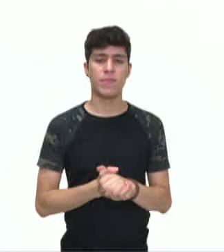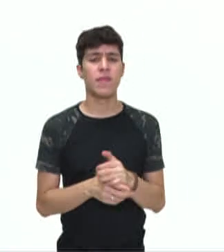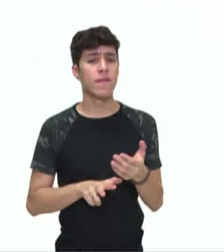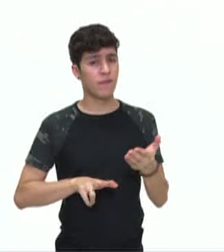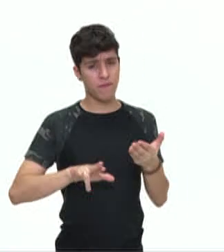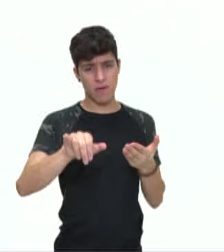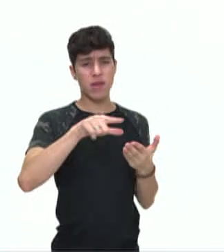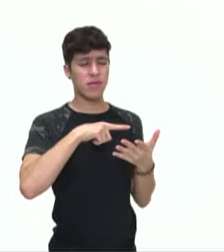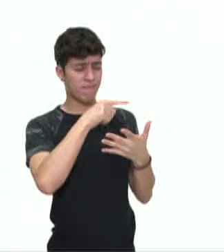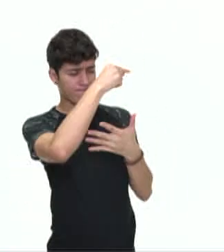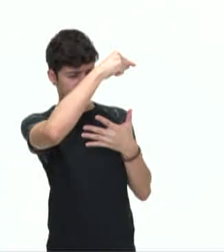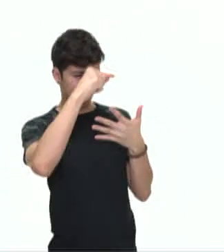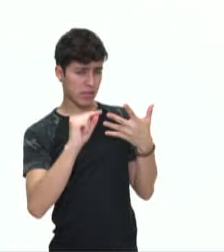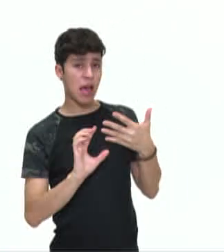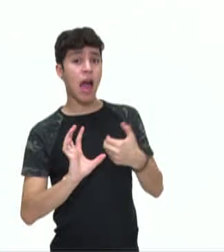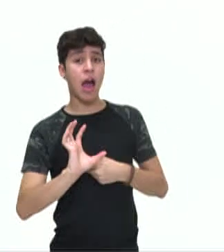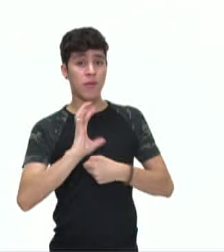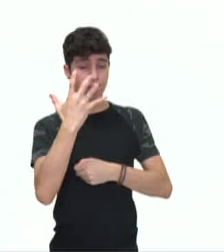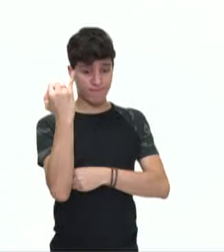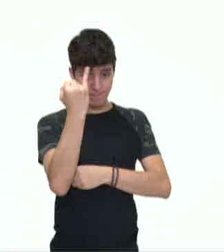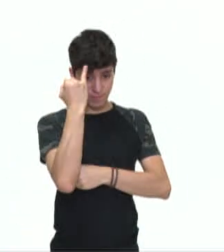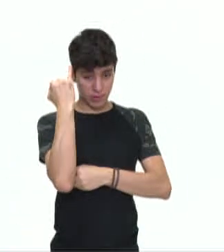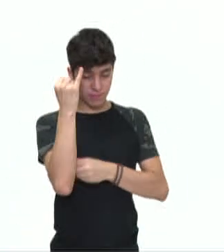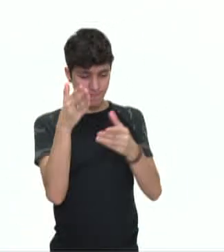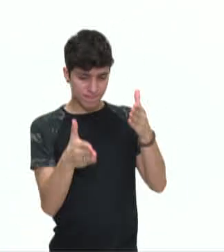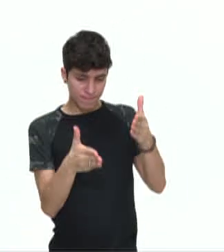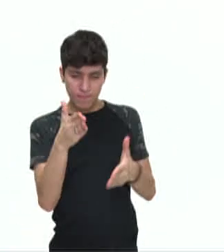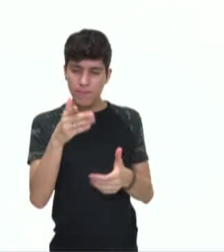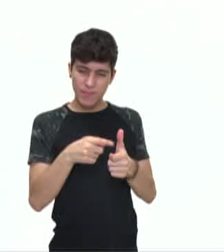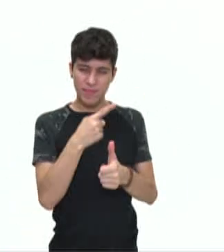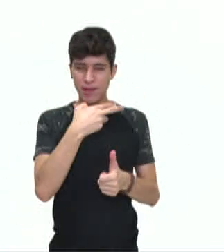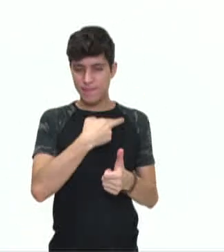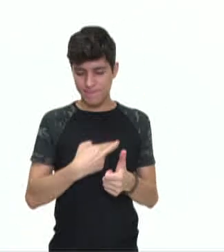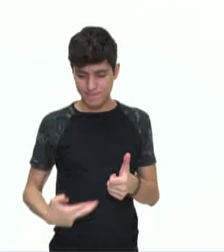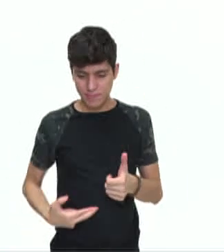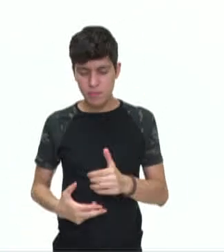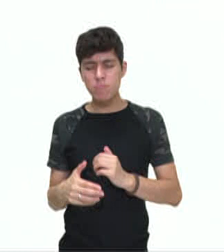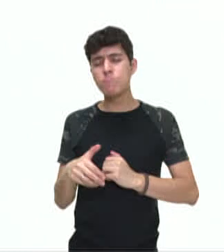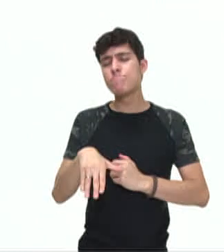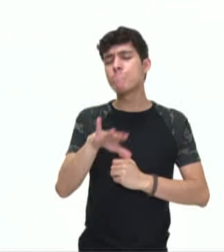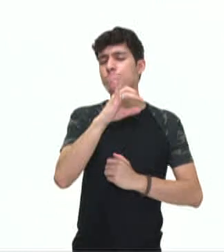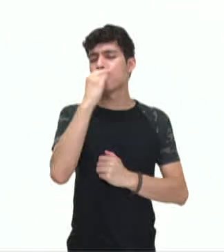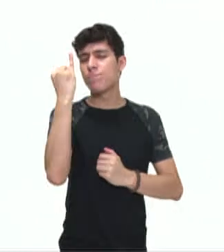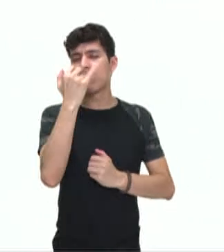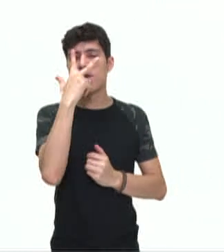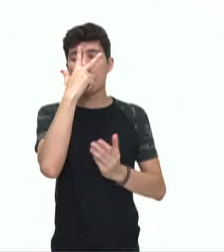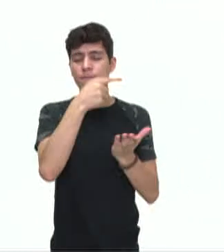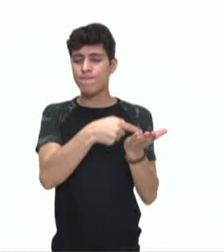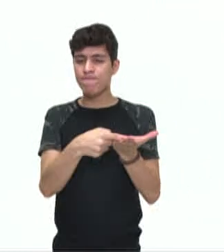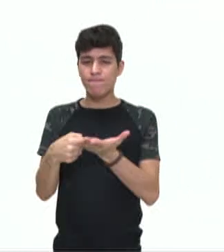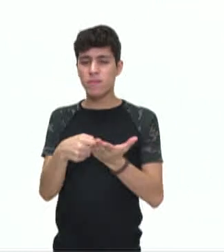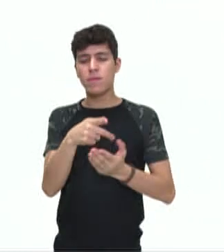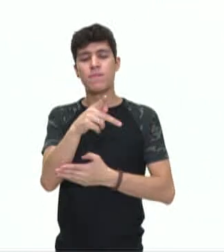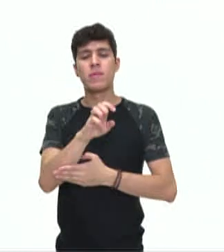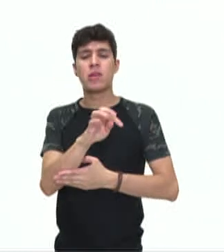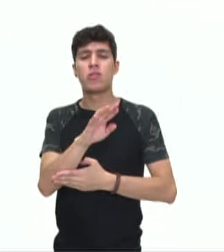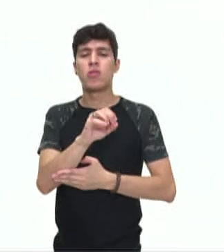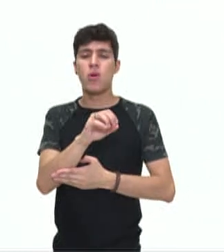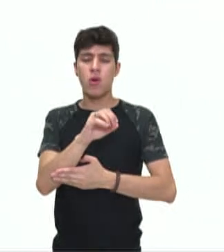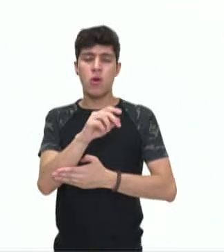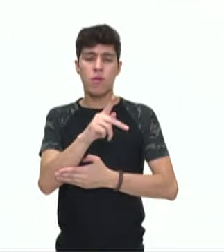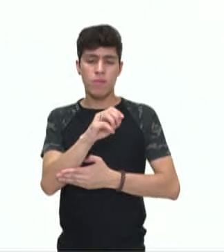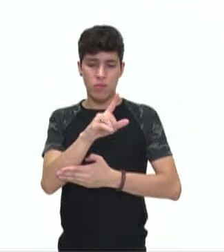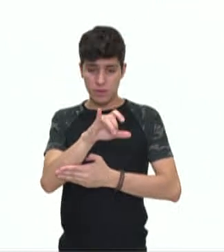alguns acontecimentos importantes durante esse período da Primeira República. Talvez um dos mais importantes seja o Tratado de Petrópolis. Tá? O Tratado